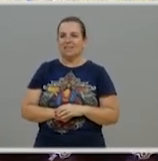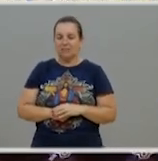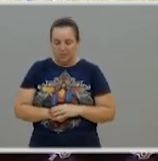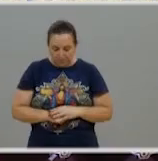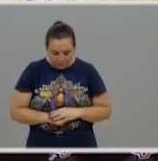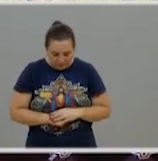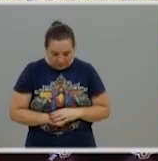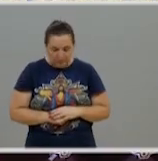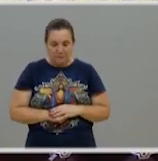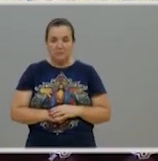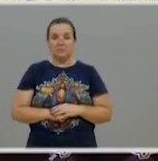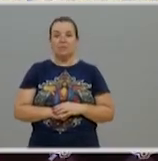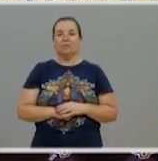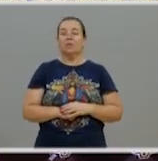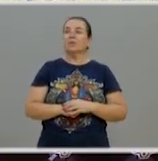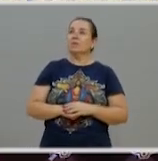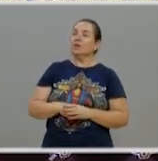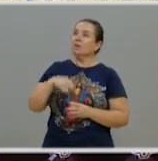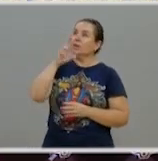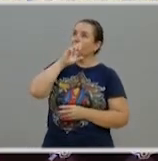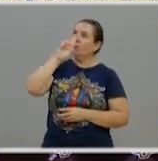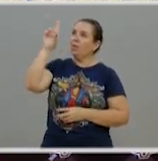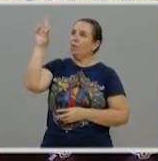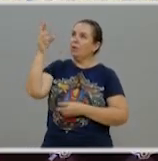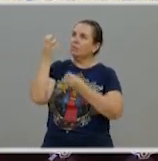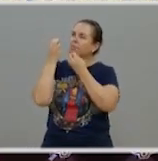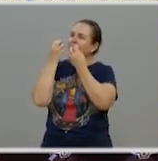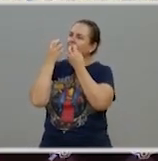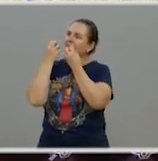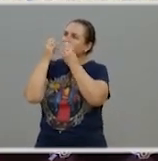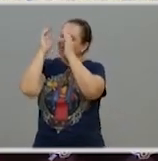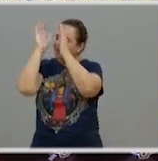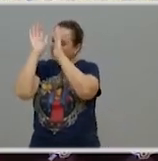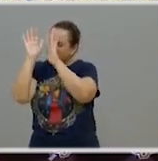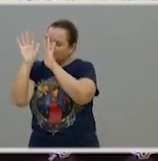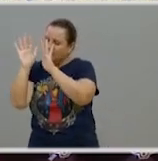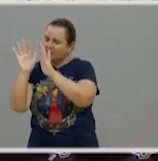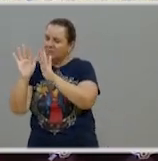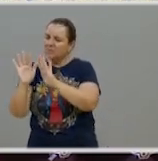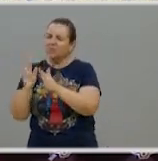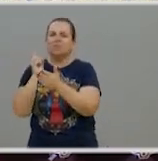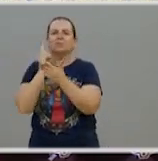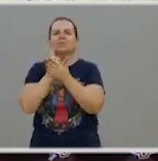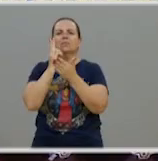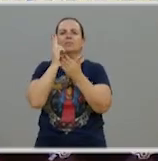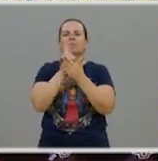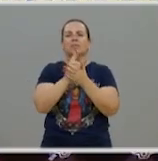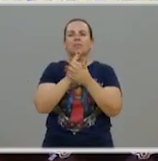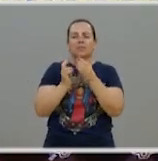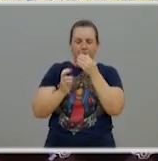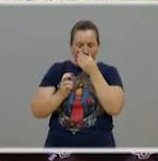Sê bendito, Senhor, para sempre,